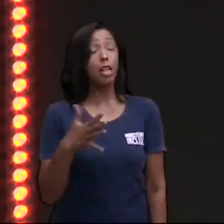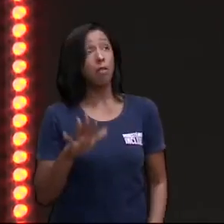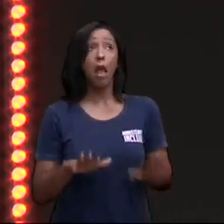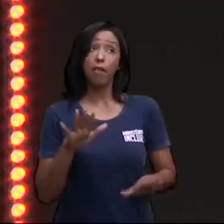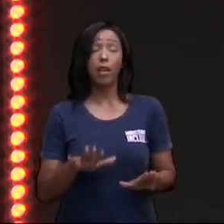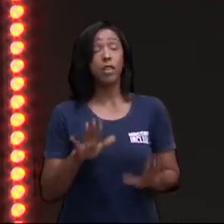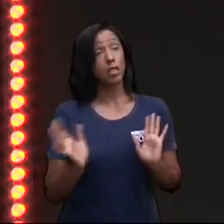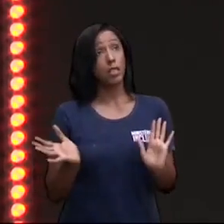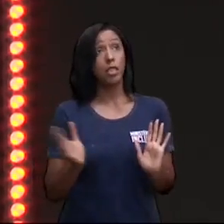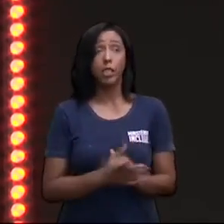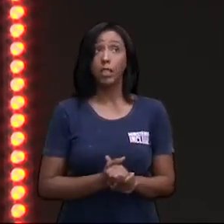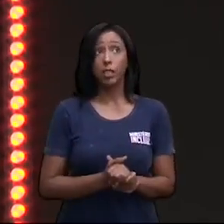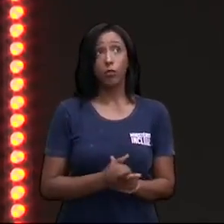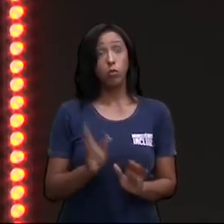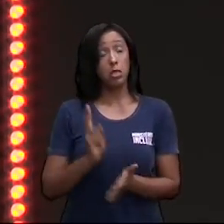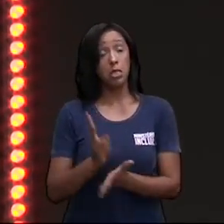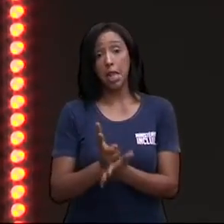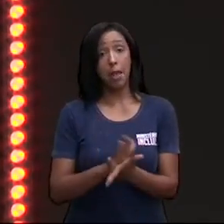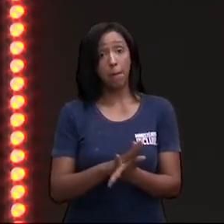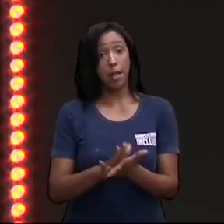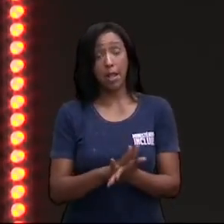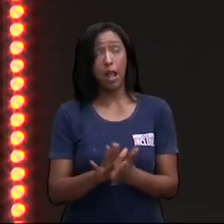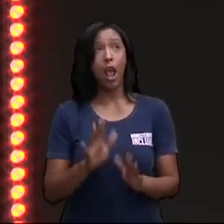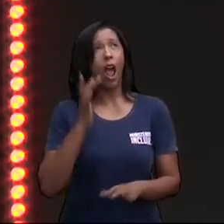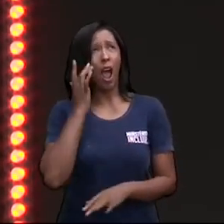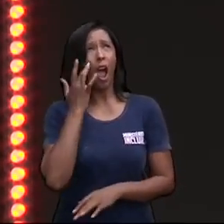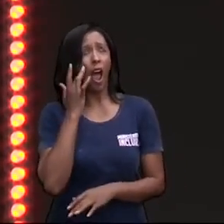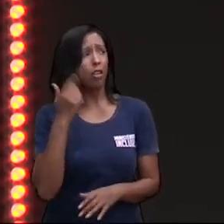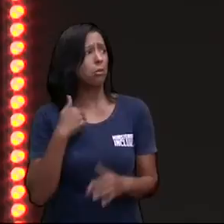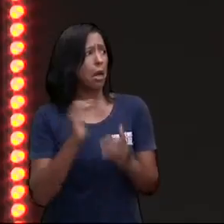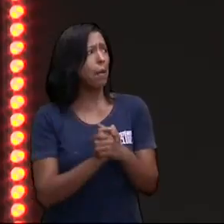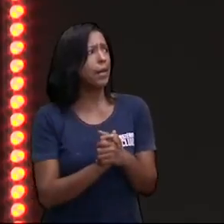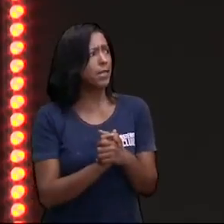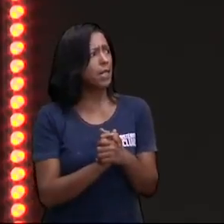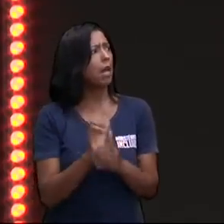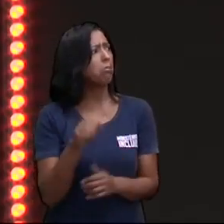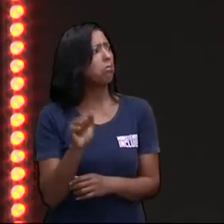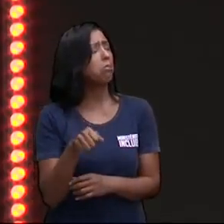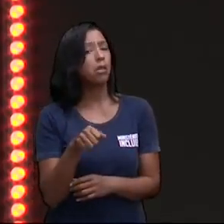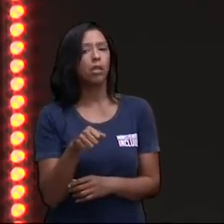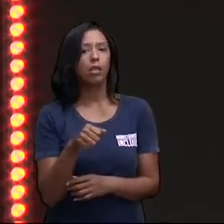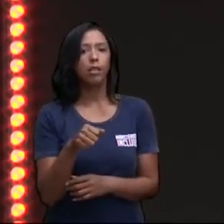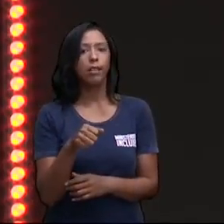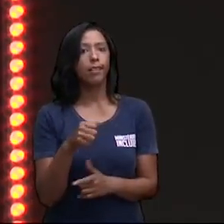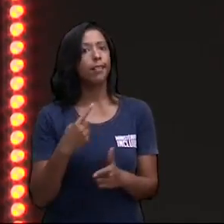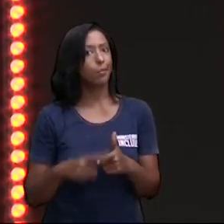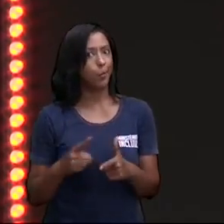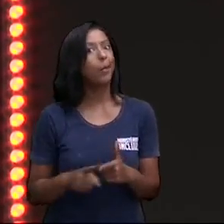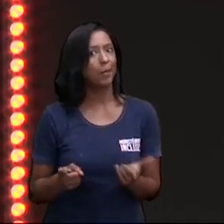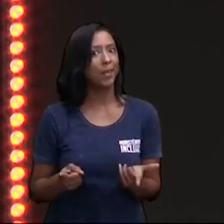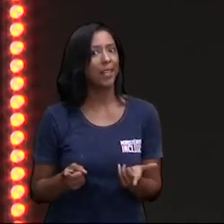dependendo da situação sim até acho que surra eu ia ter problema ou